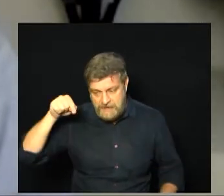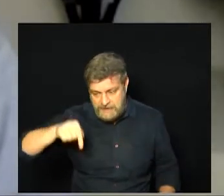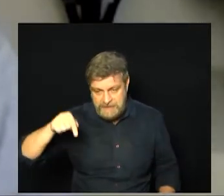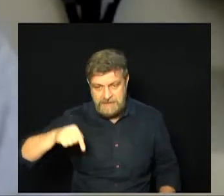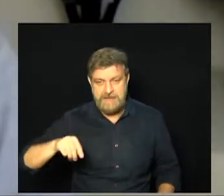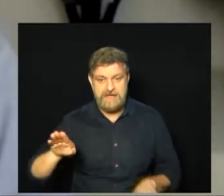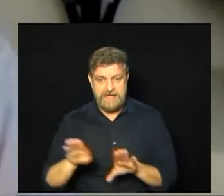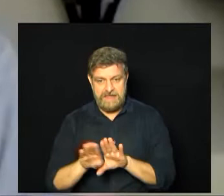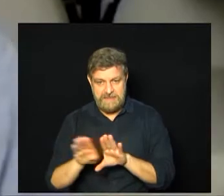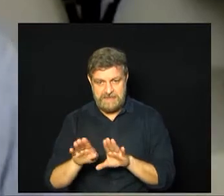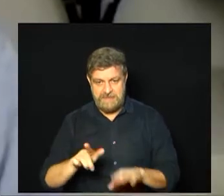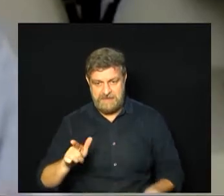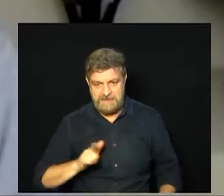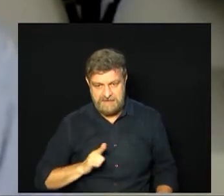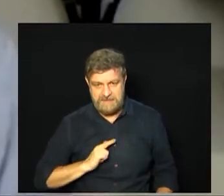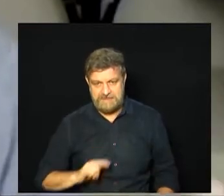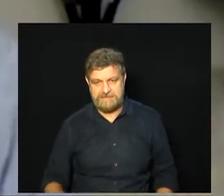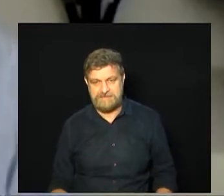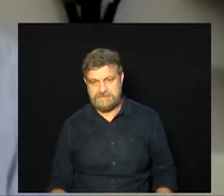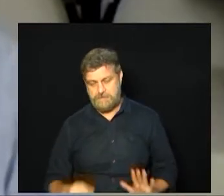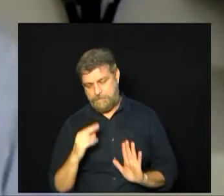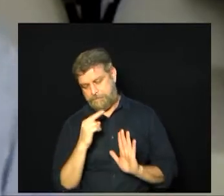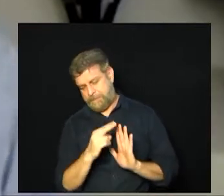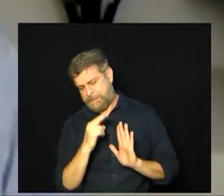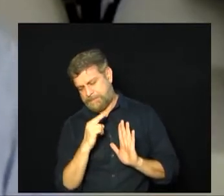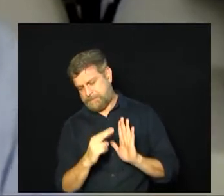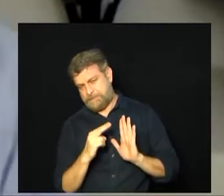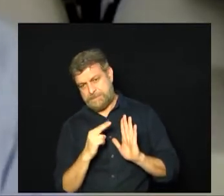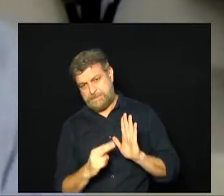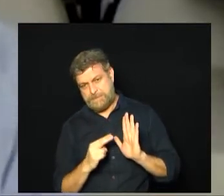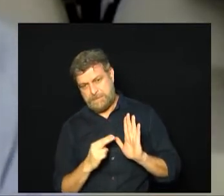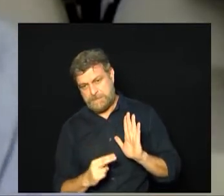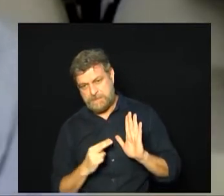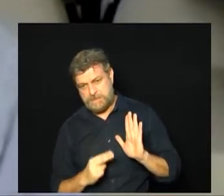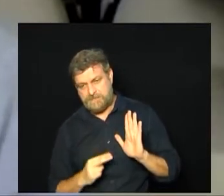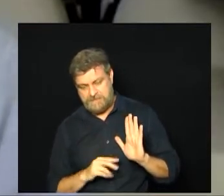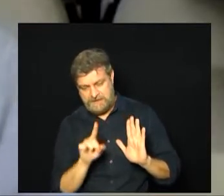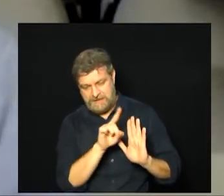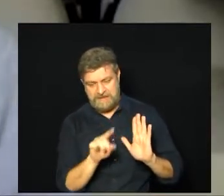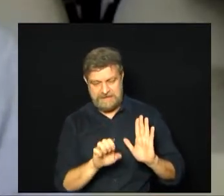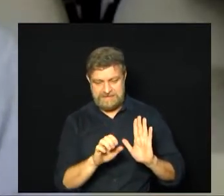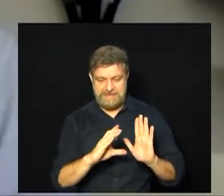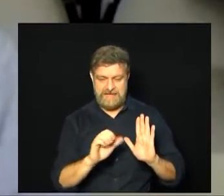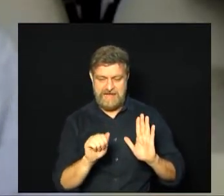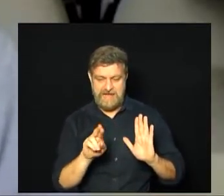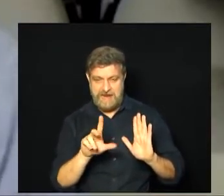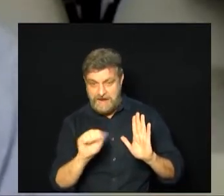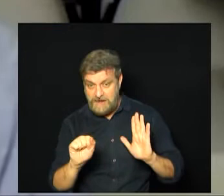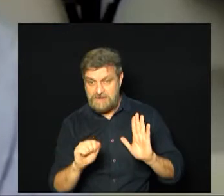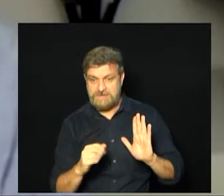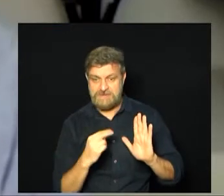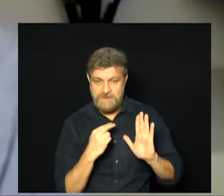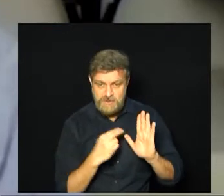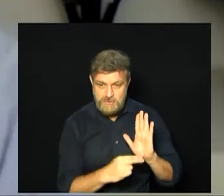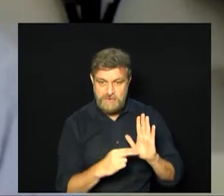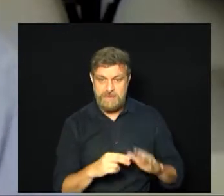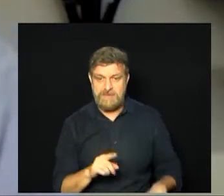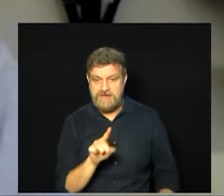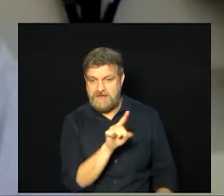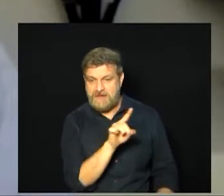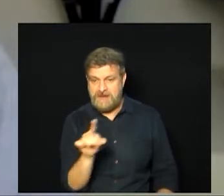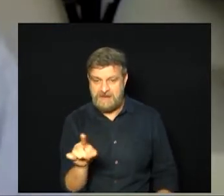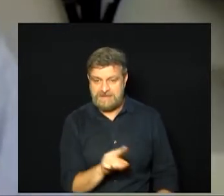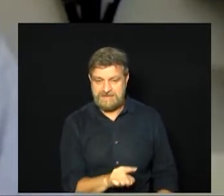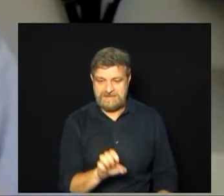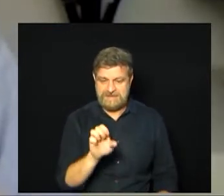do Cruzeiro, cabeça de área, que jogou com Piazza, Tução de Seu Lopes, né? Zé Carlos, Renato Murungaba e Zenon, é